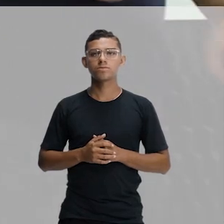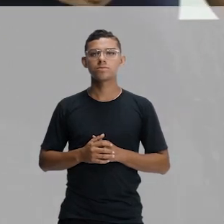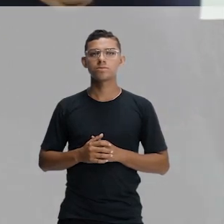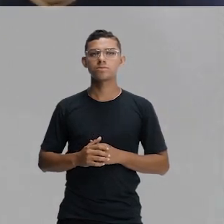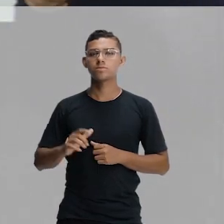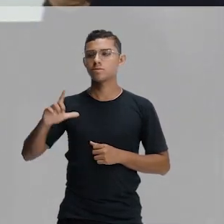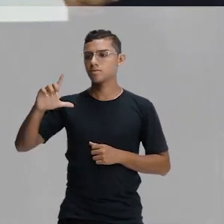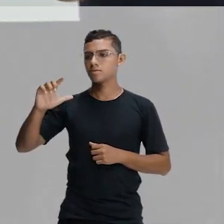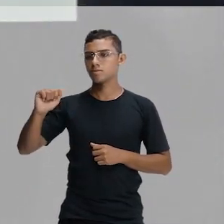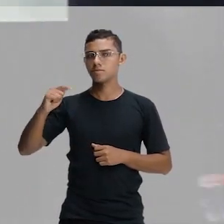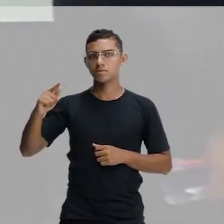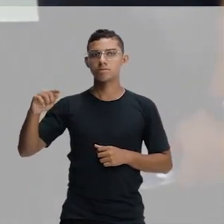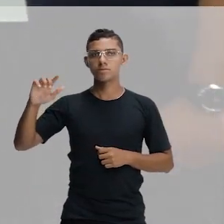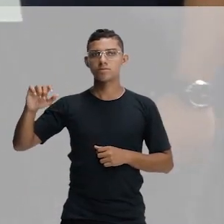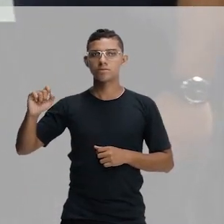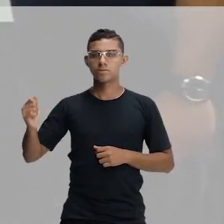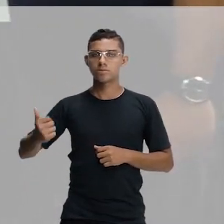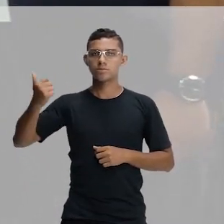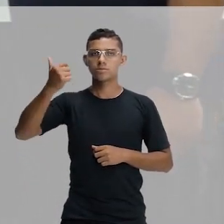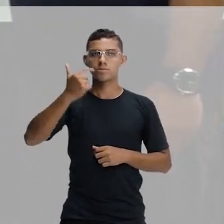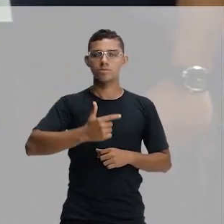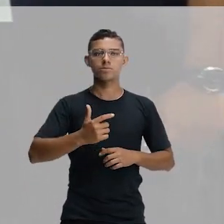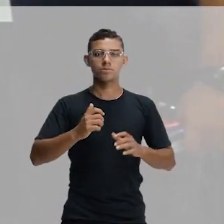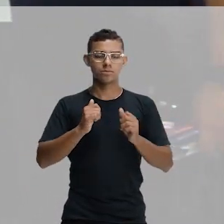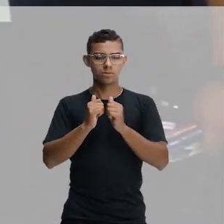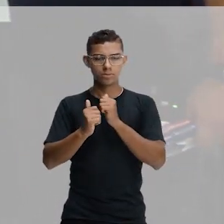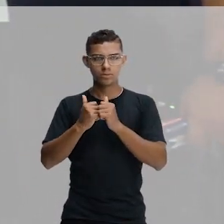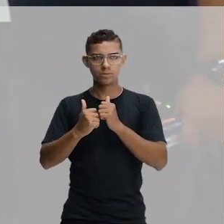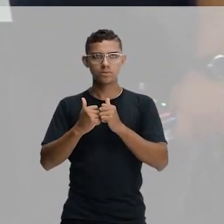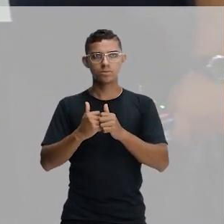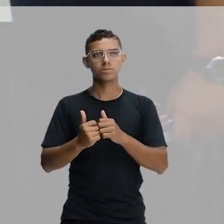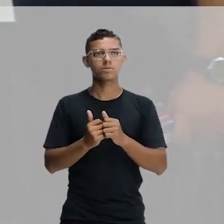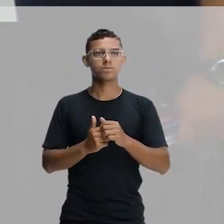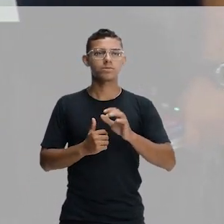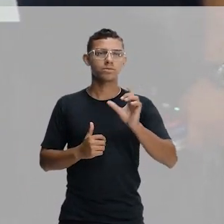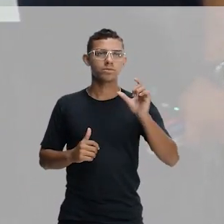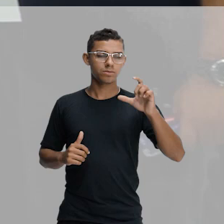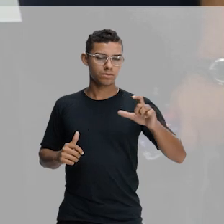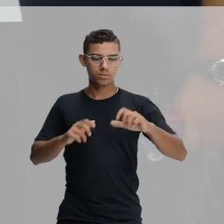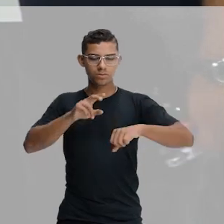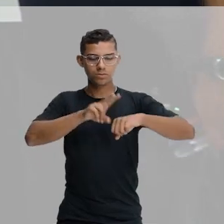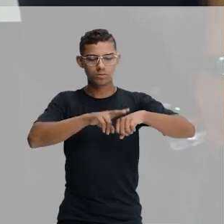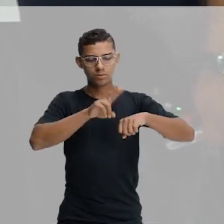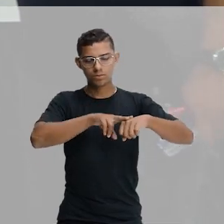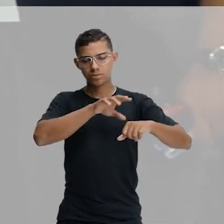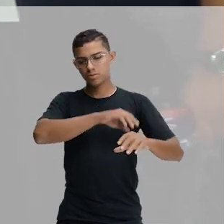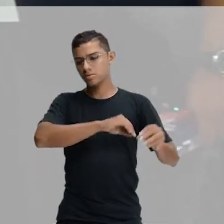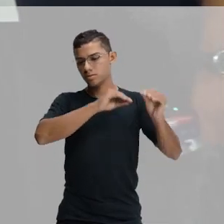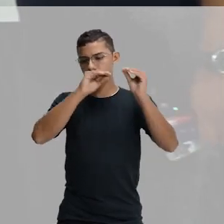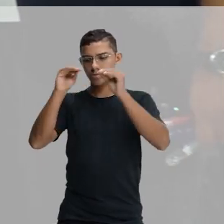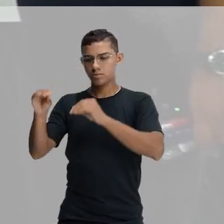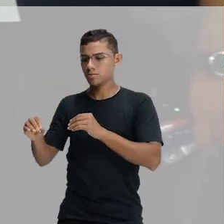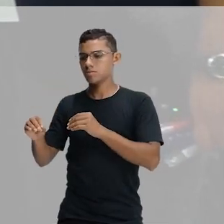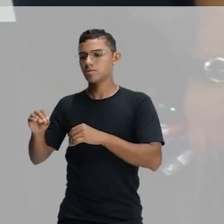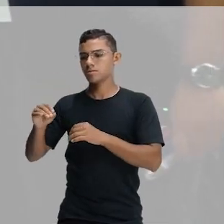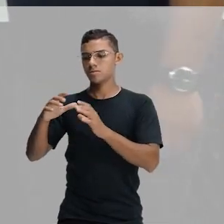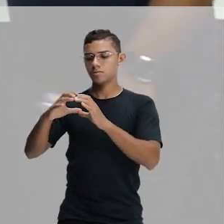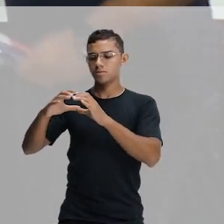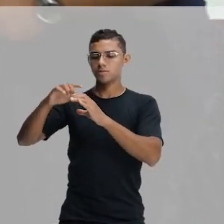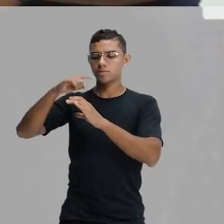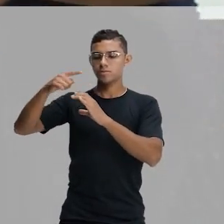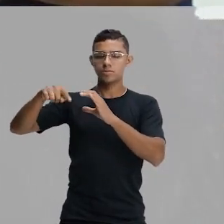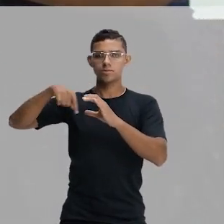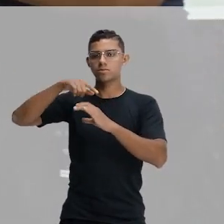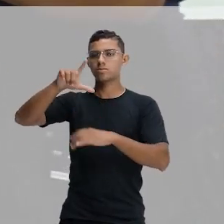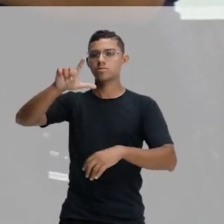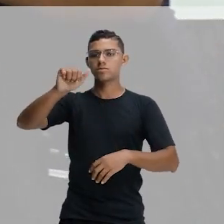mais cargas negativas. Ou seja, houve um fluxo de cargas elétricas negativas do vidro para o novelo de lã.